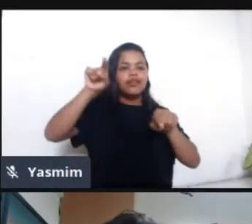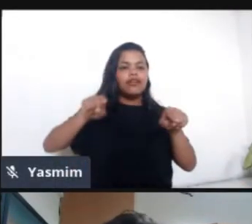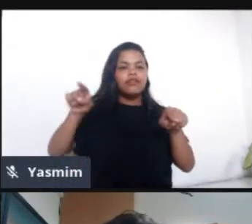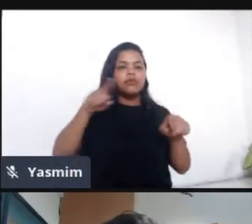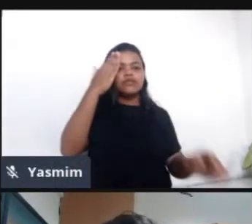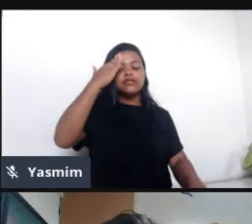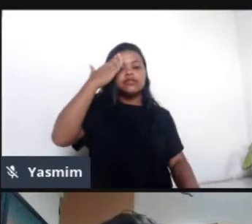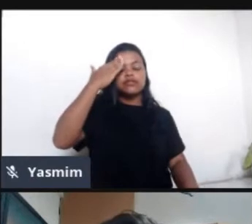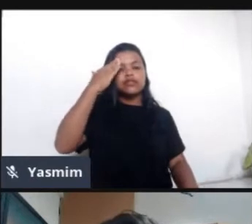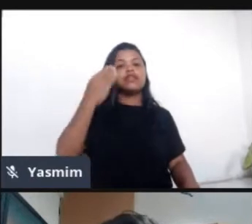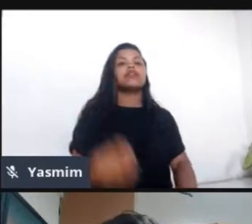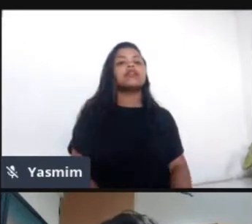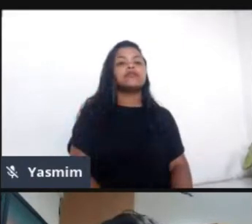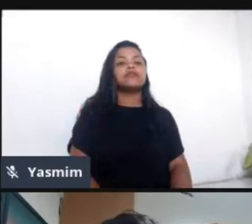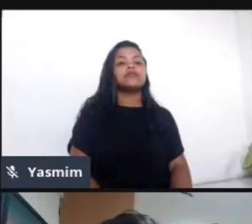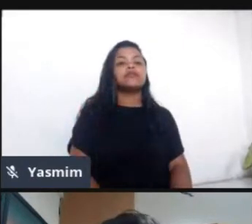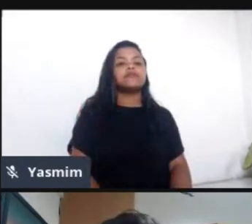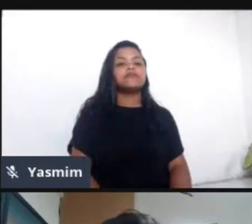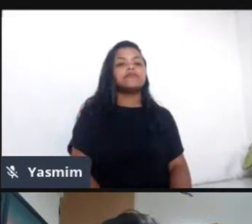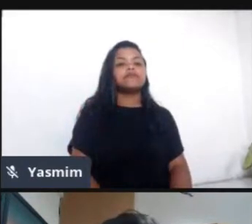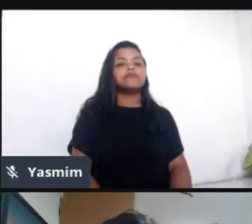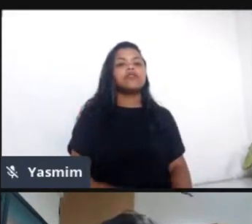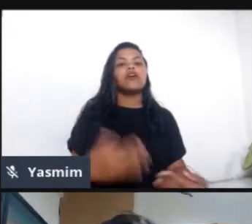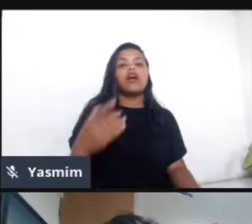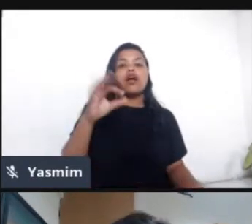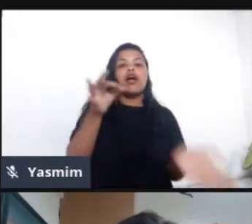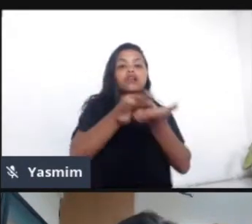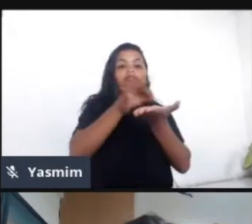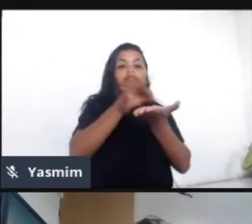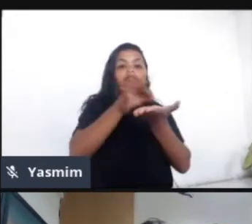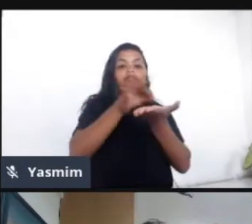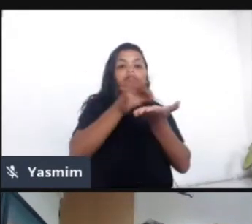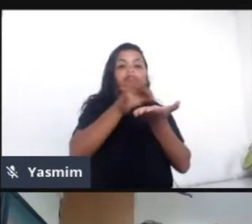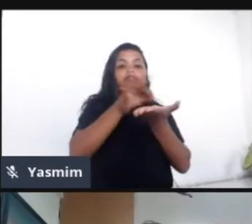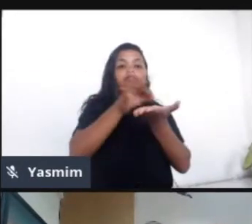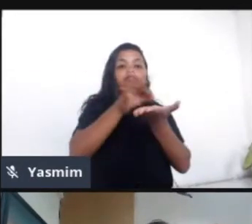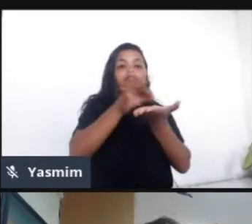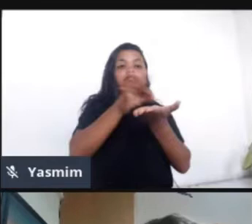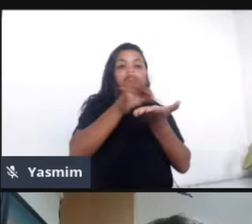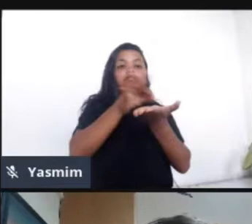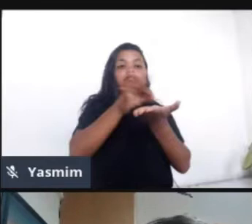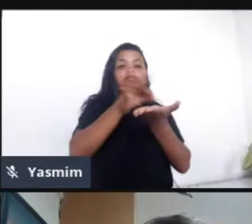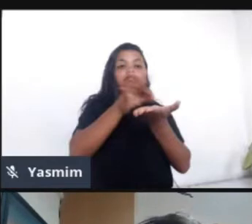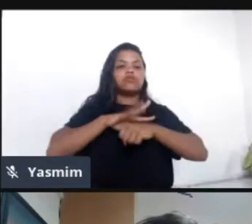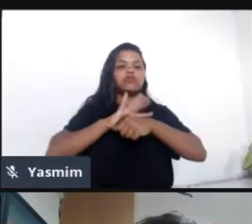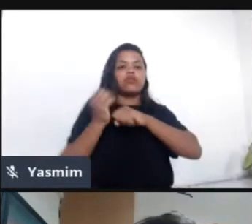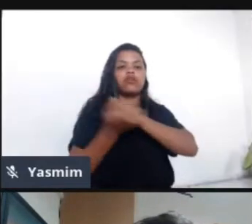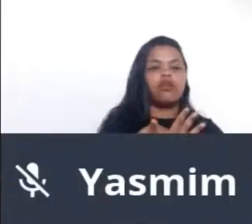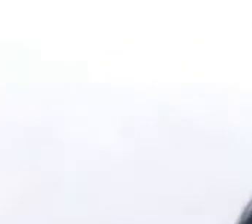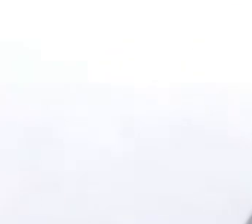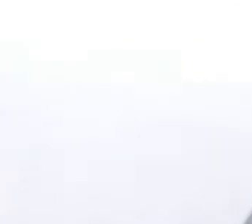como a célula, a célula hospedeira, né, a host cell aqui, como ela está apresentada, a célula do alvéolo,